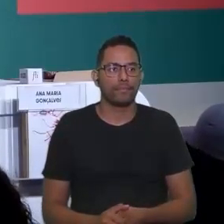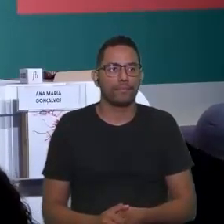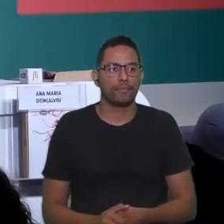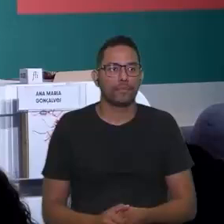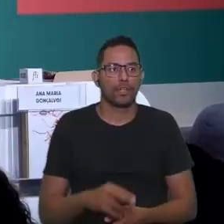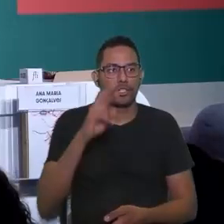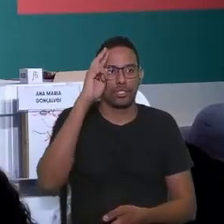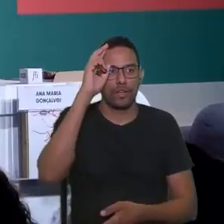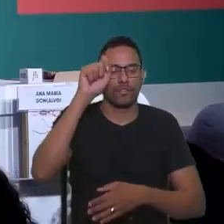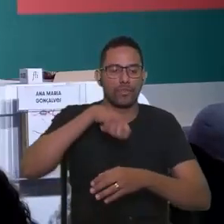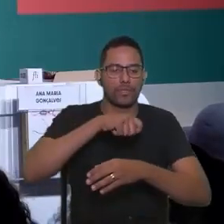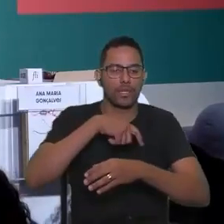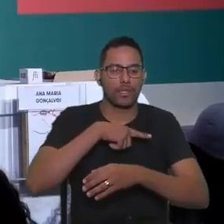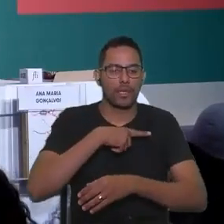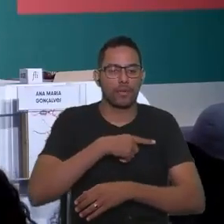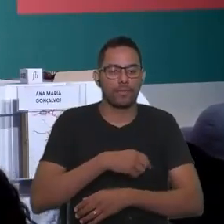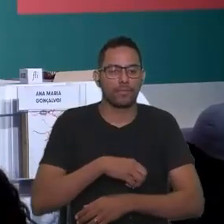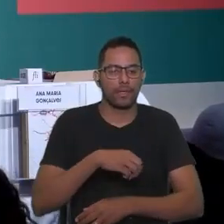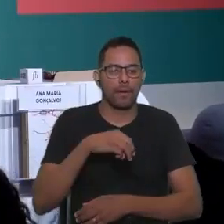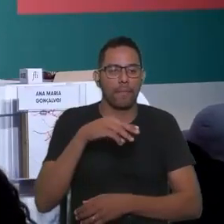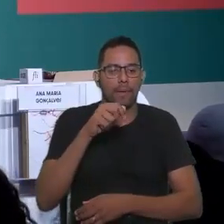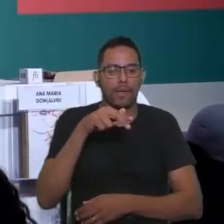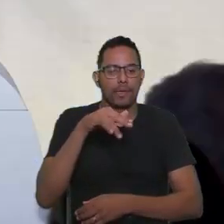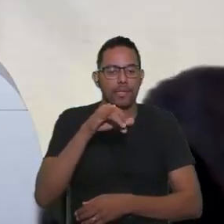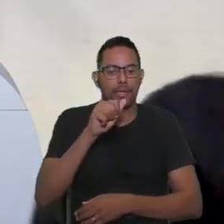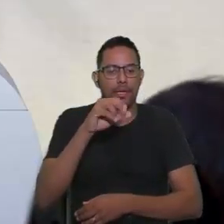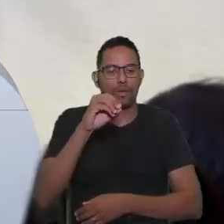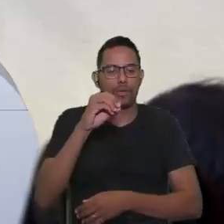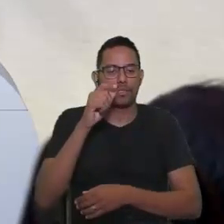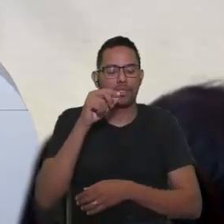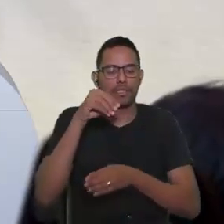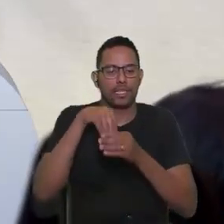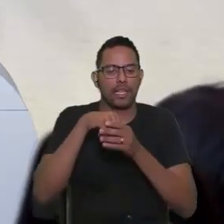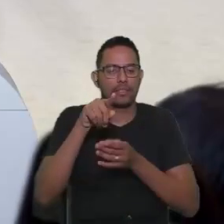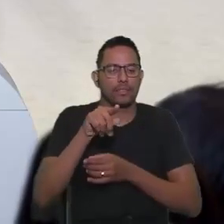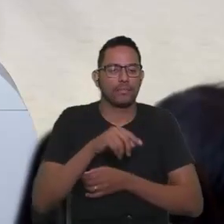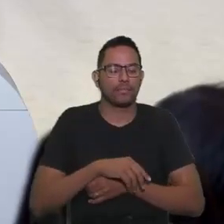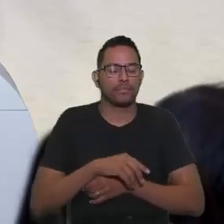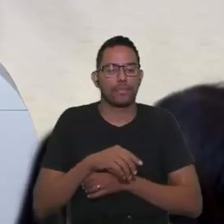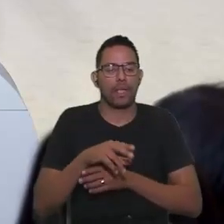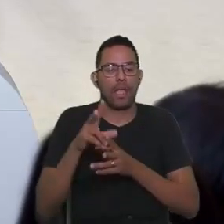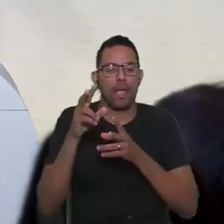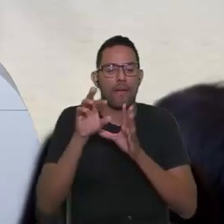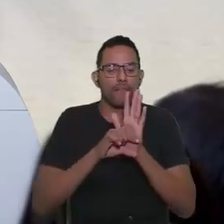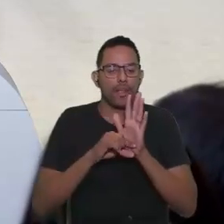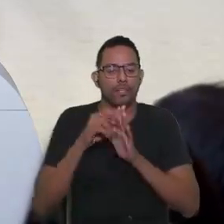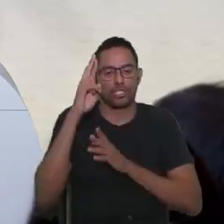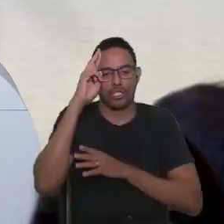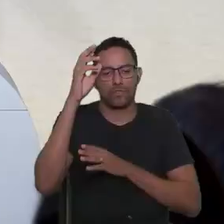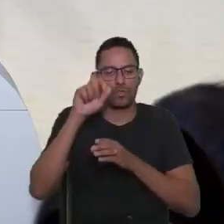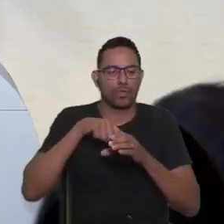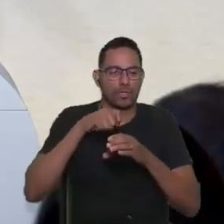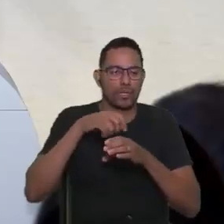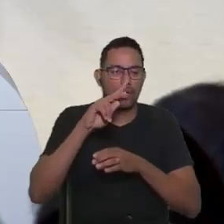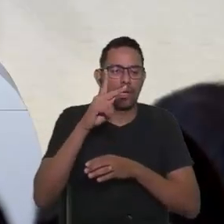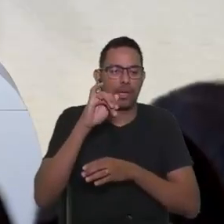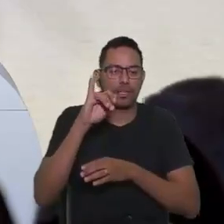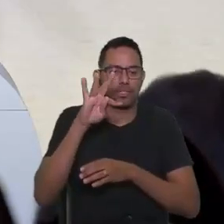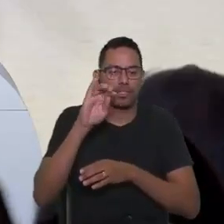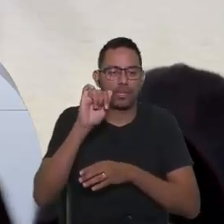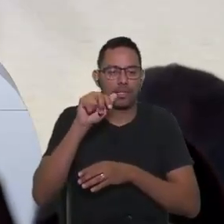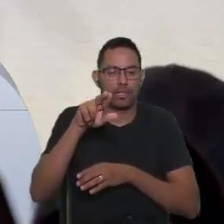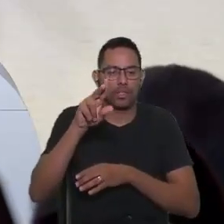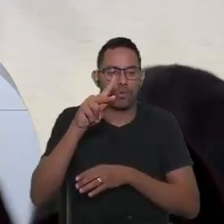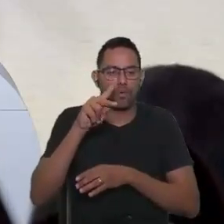Todo chefe de cozinha tem um piromaníaco dentro de si. Desde que ouvi essa frase de um chefe de cozinha haitiano, vou voltar a